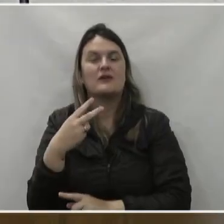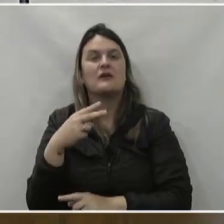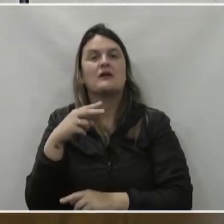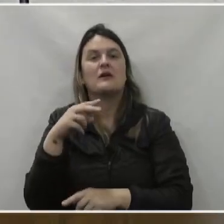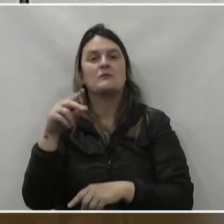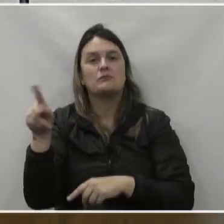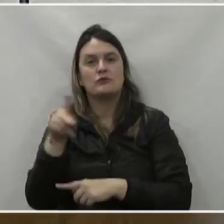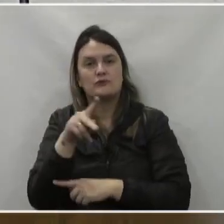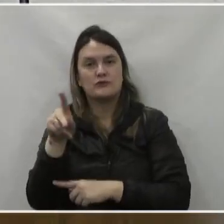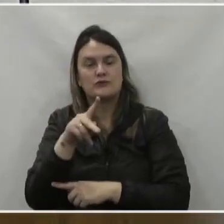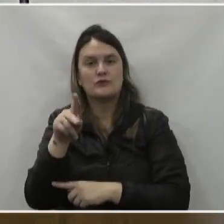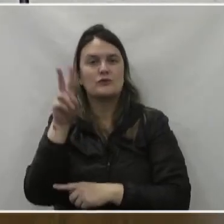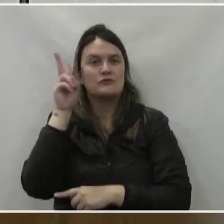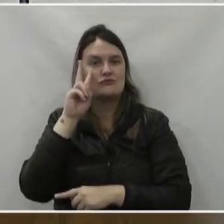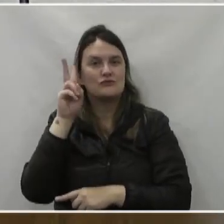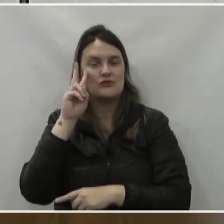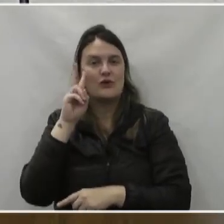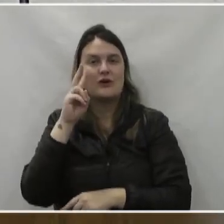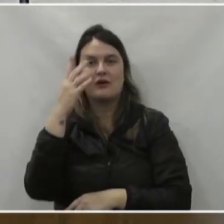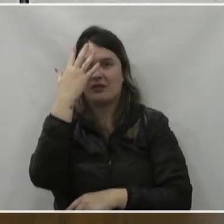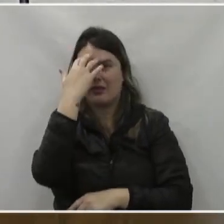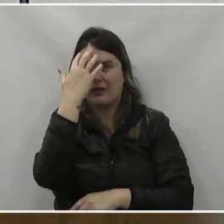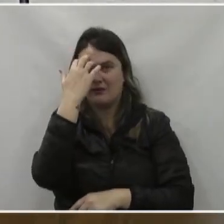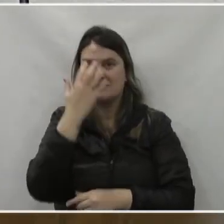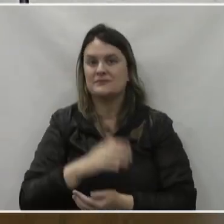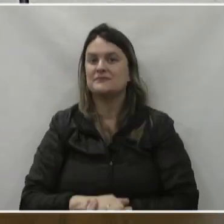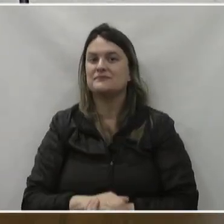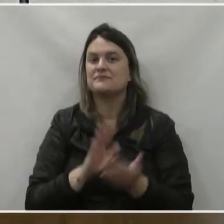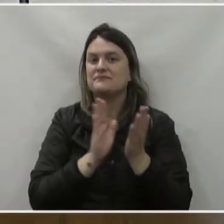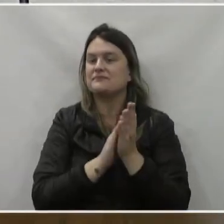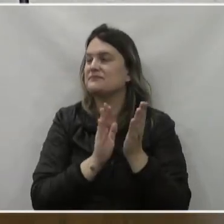em História, Thaís Biberbach.